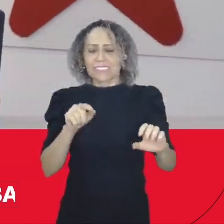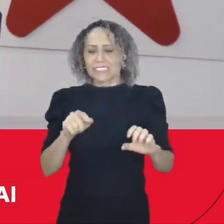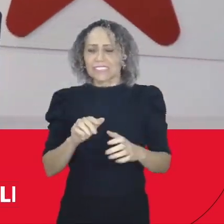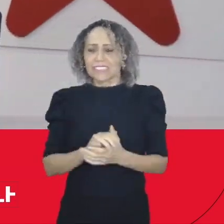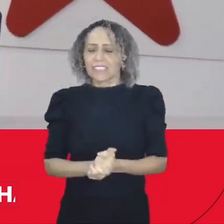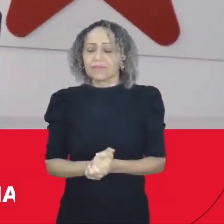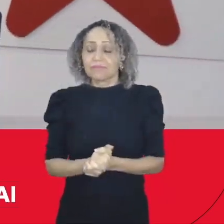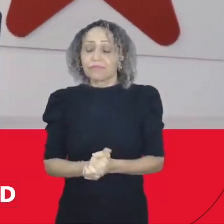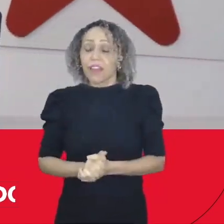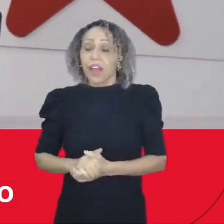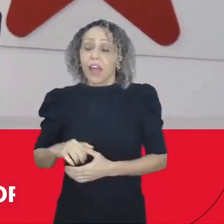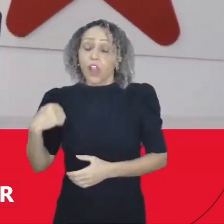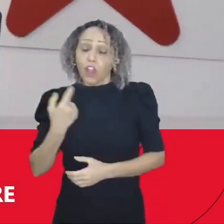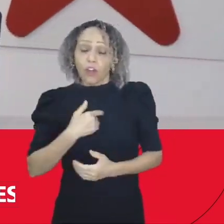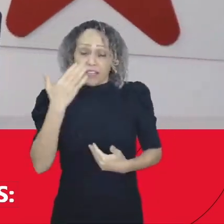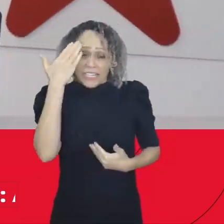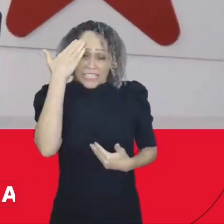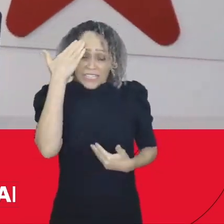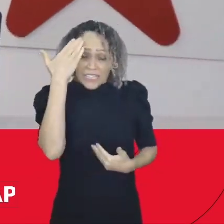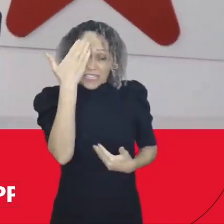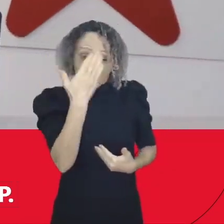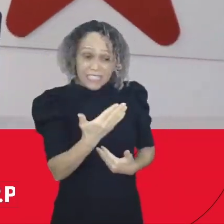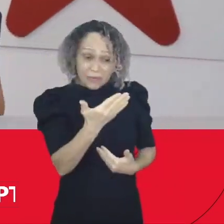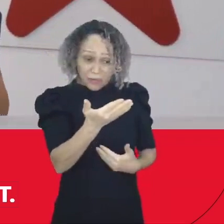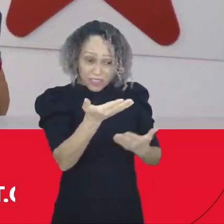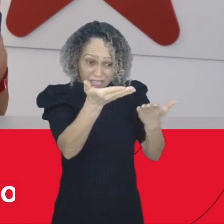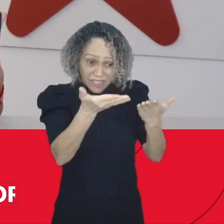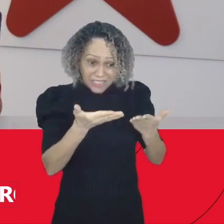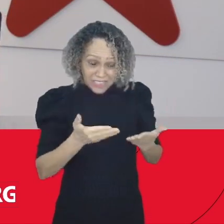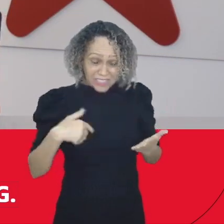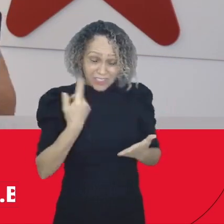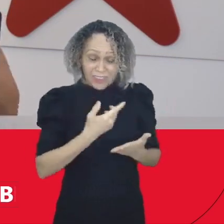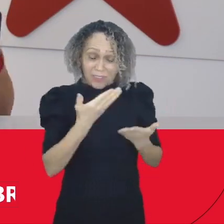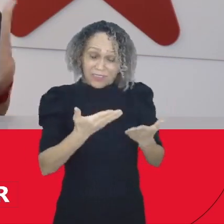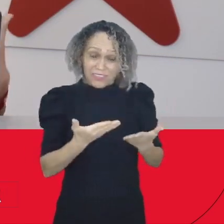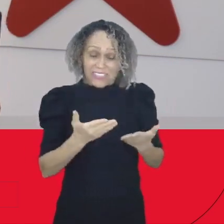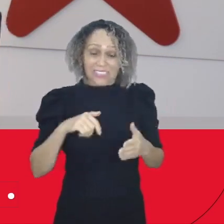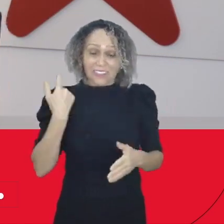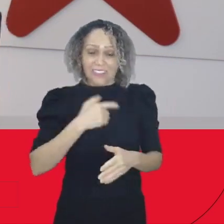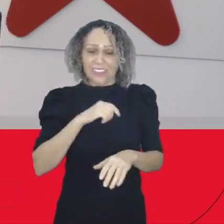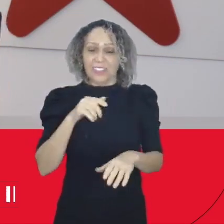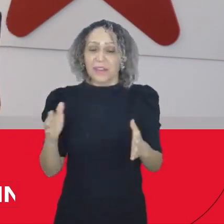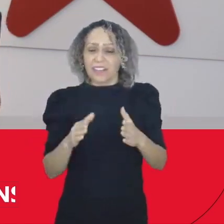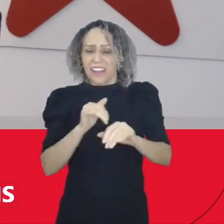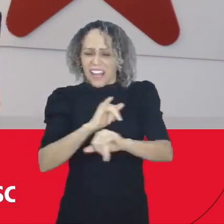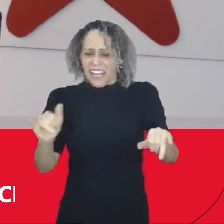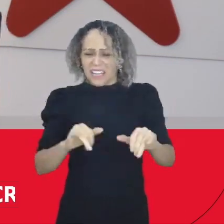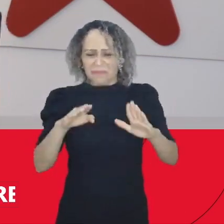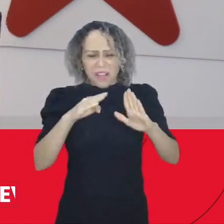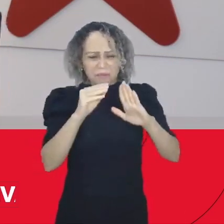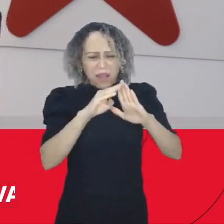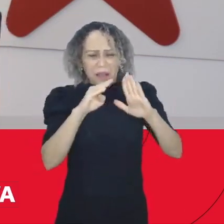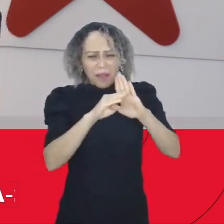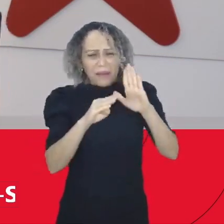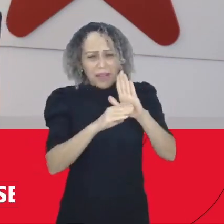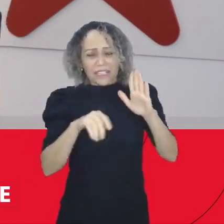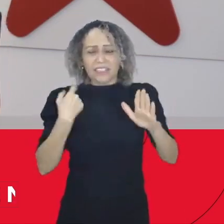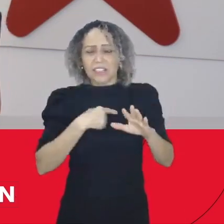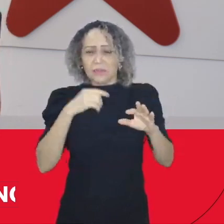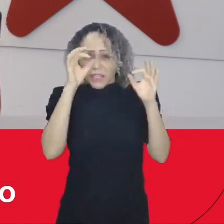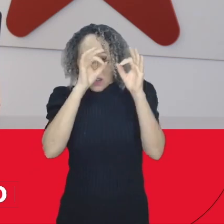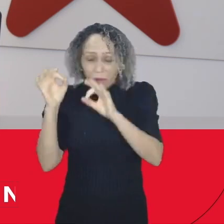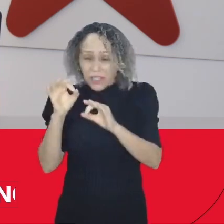que agradece ter atendido o nosso convite aí, o nosso chamado, né? Estão em campanha, estão com a agenda super corrida, super bem acompanhado. Quem está aí